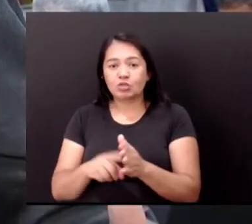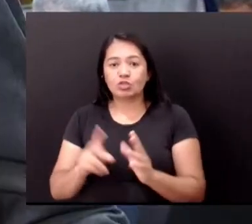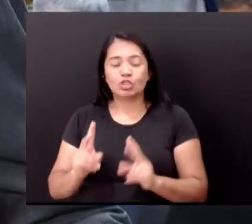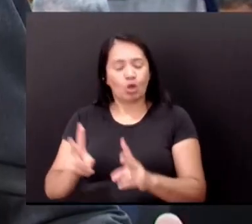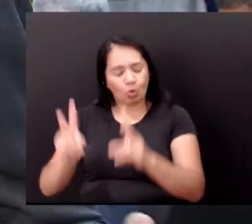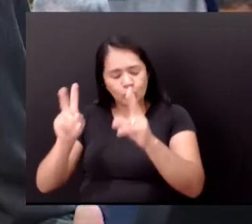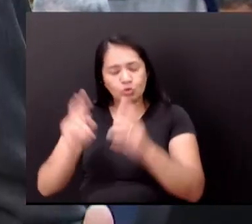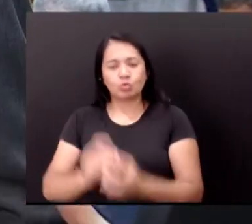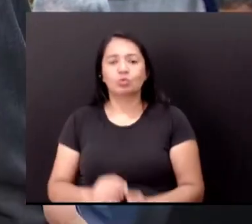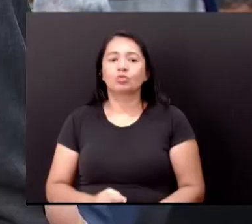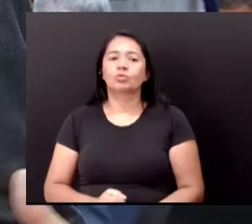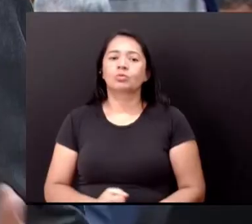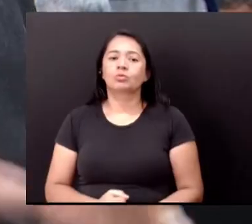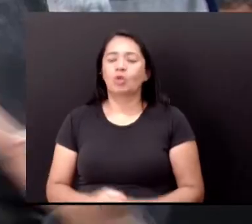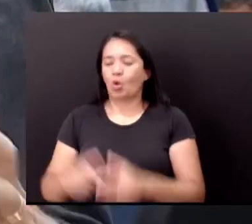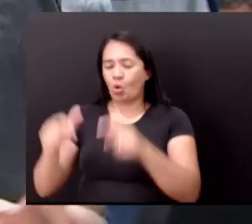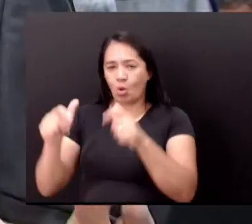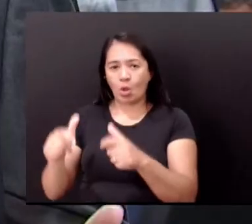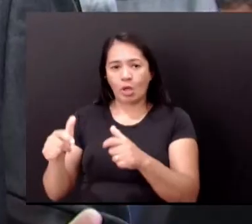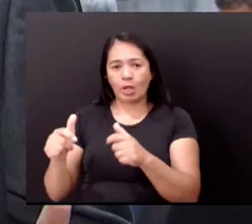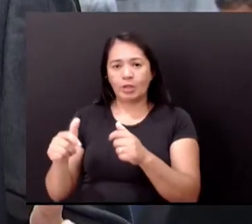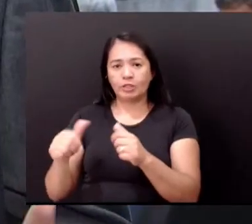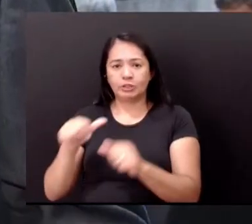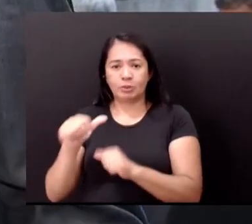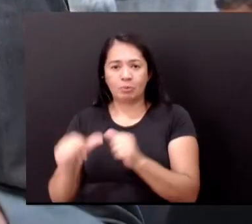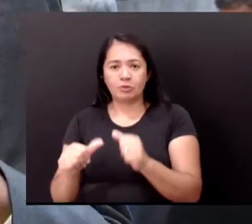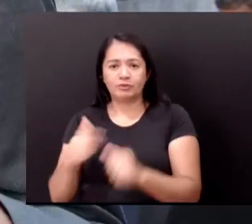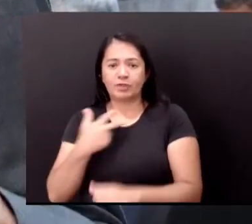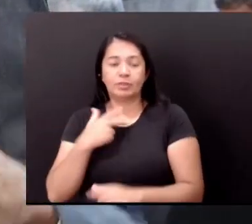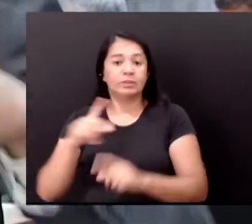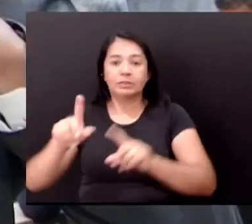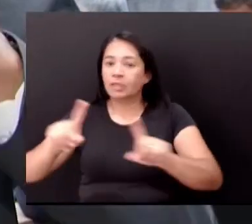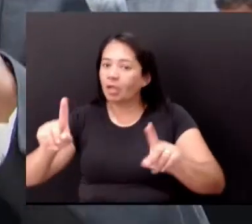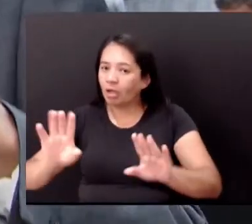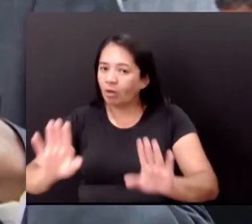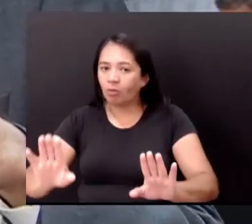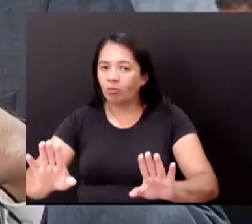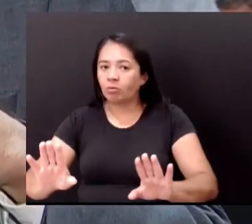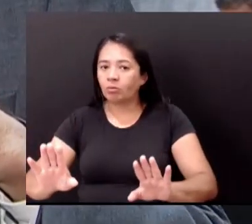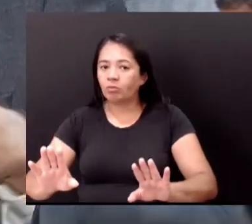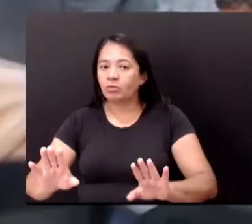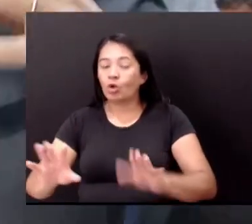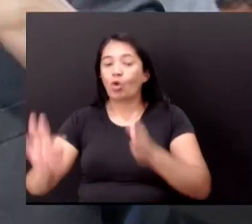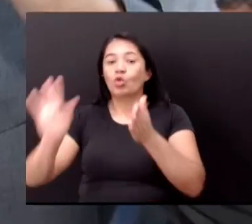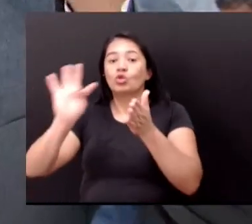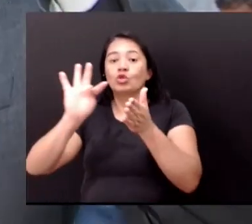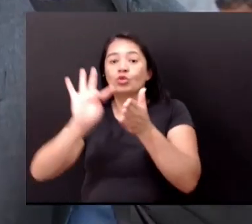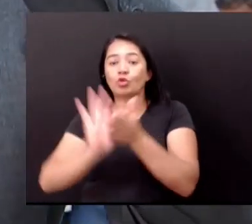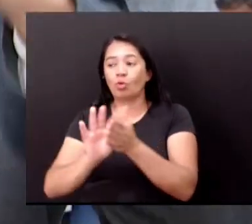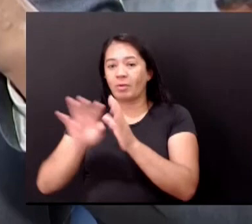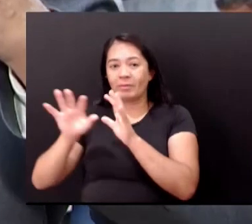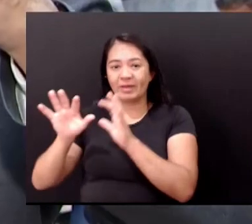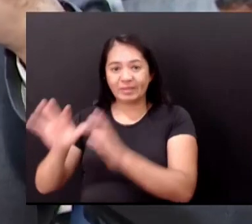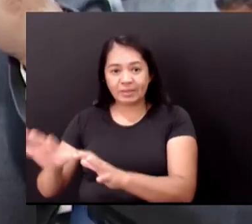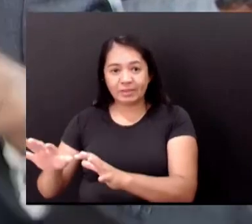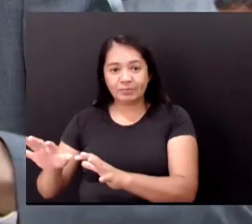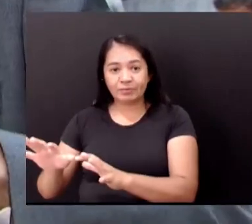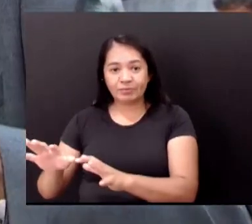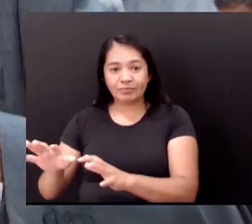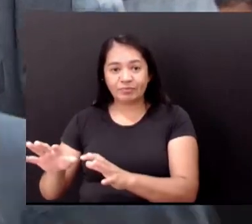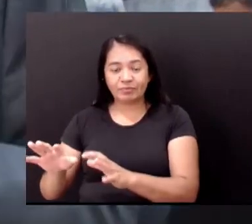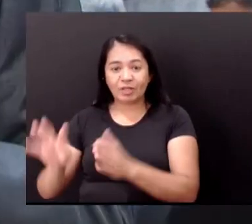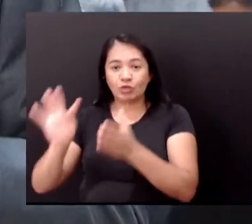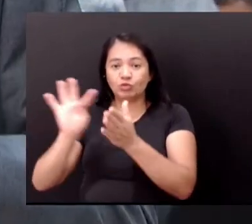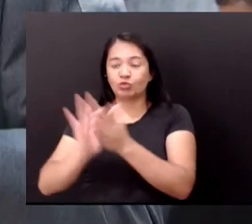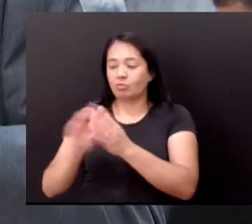o espaço não poderá ser modificado, não é nada disso. O tombamento nesse caso, que não é um tombamento de um prédio, é